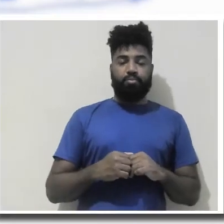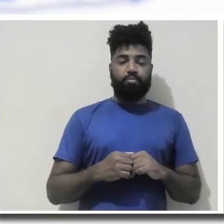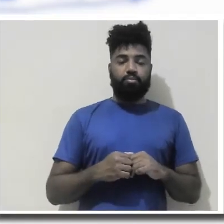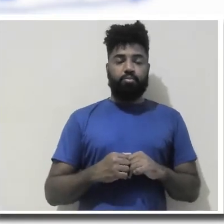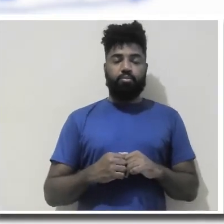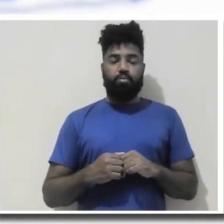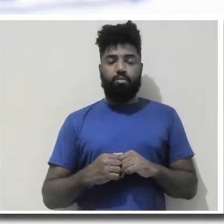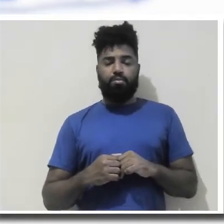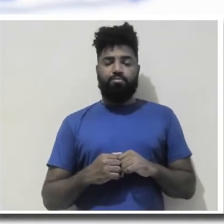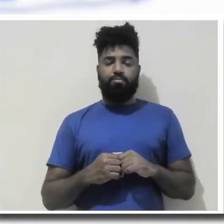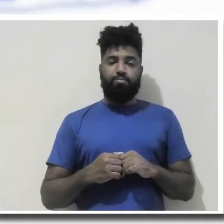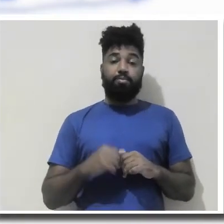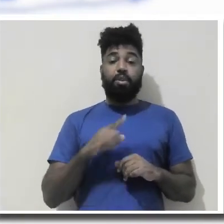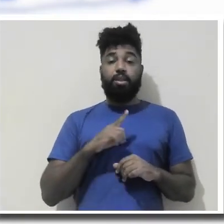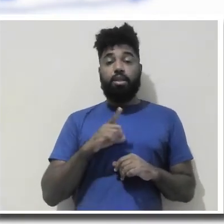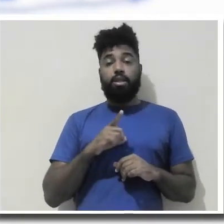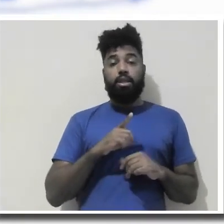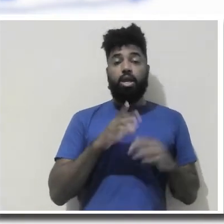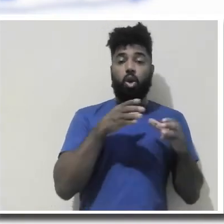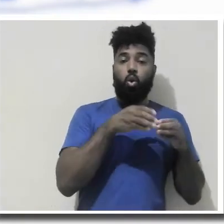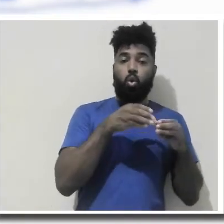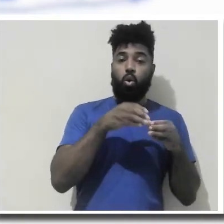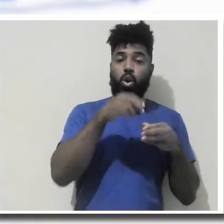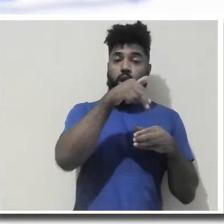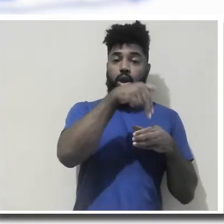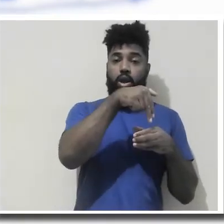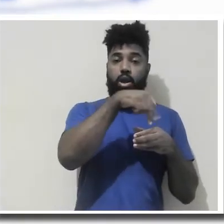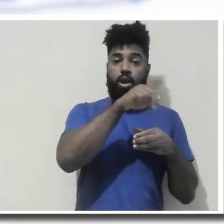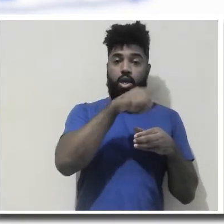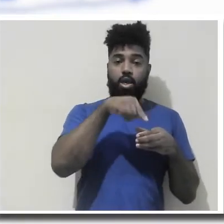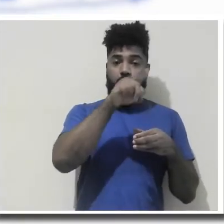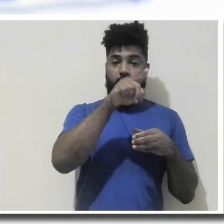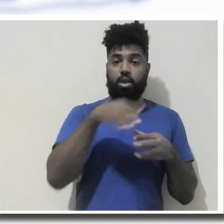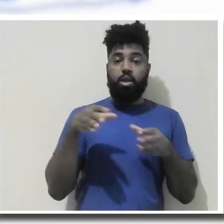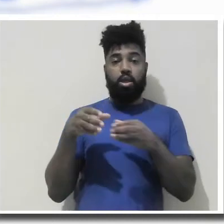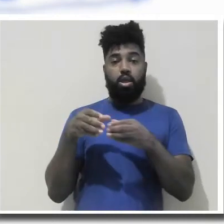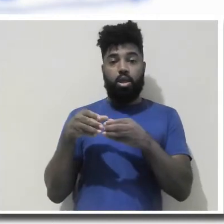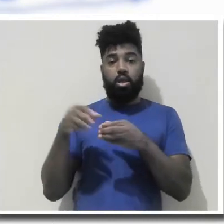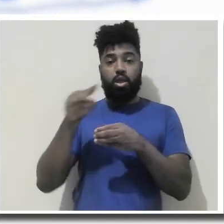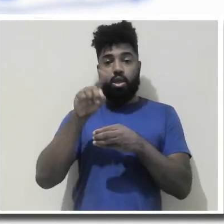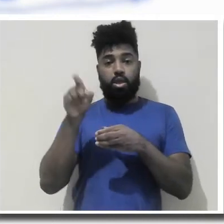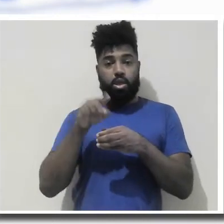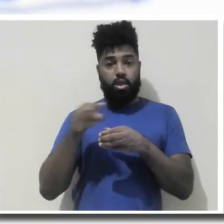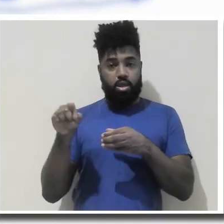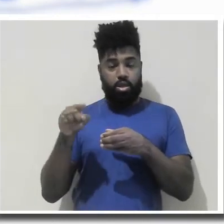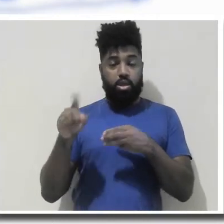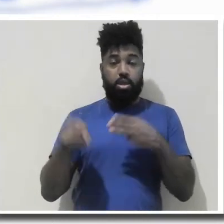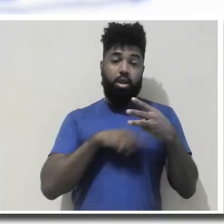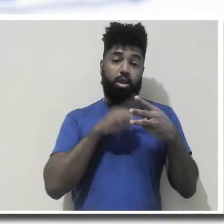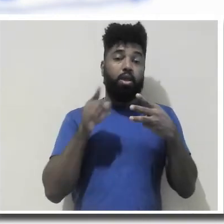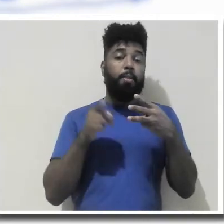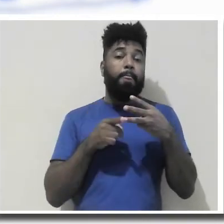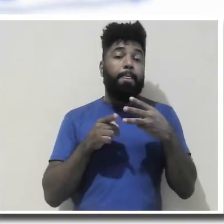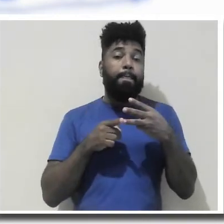Além desses dois conjuntos, também podemos apresentar o conjunto dos números